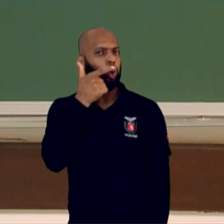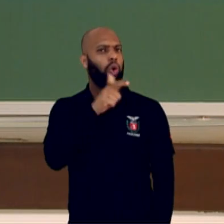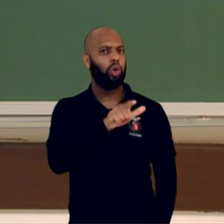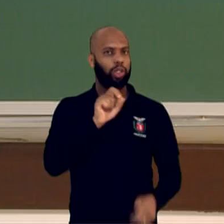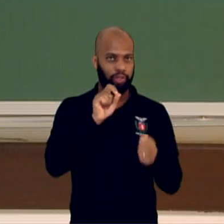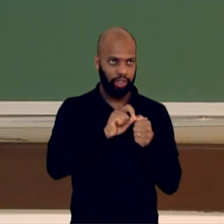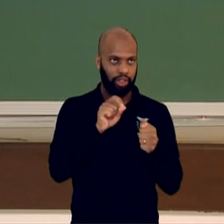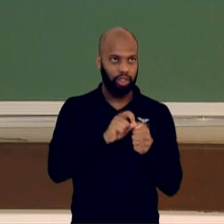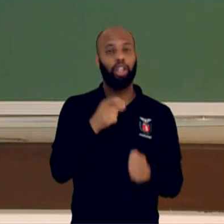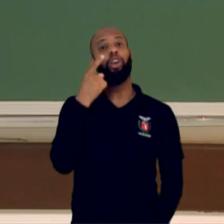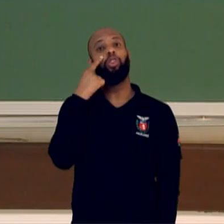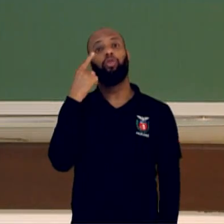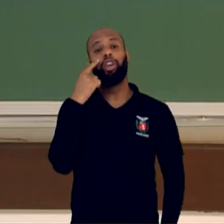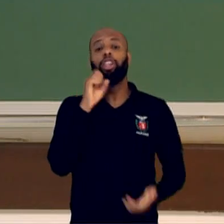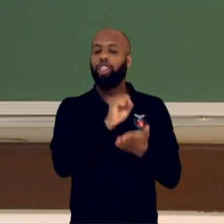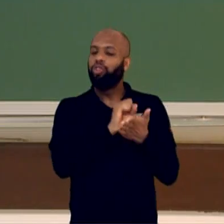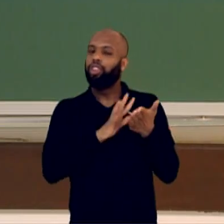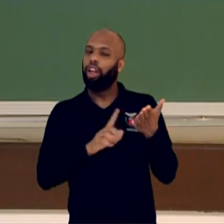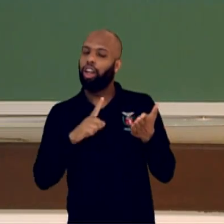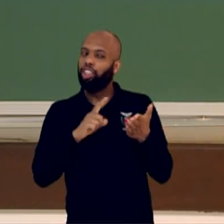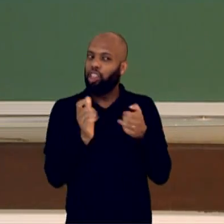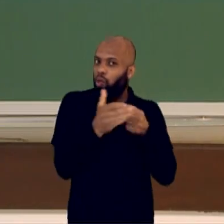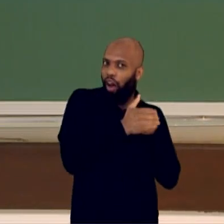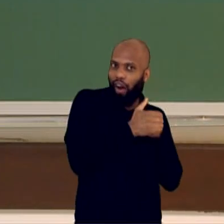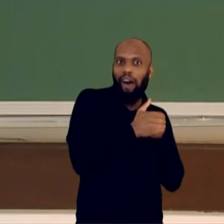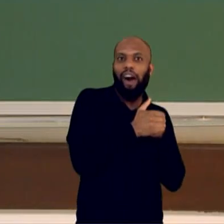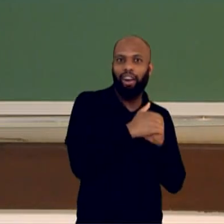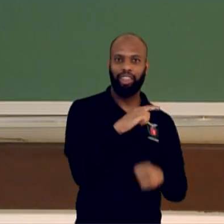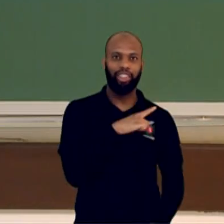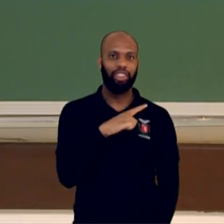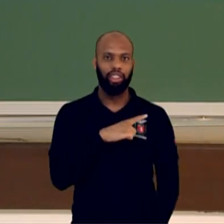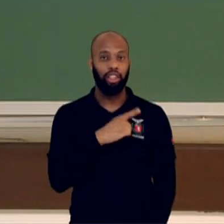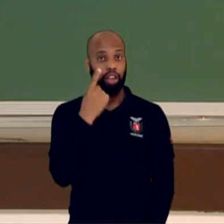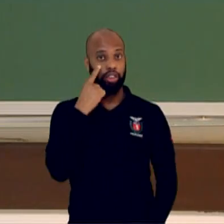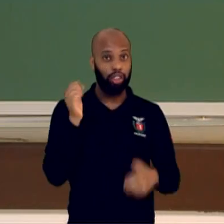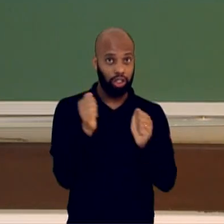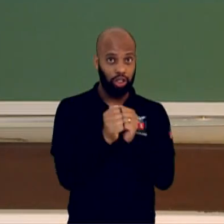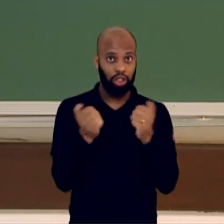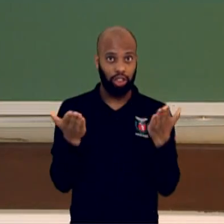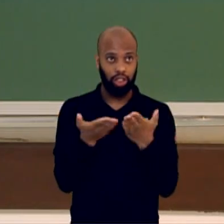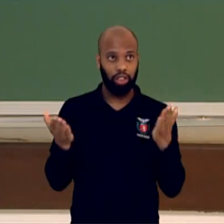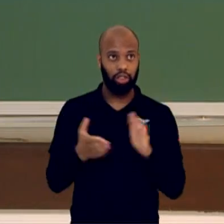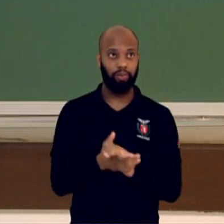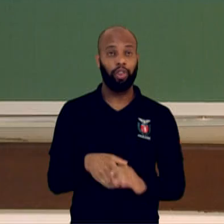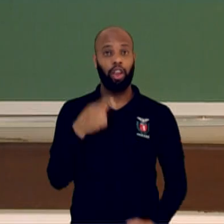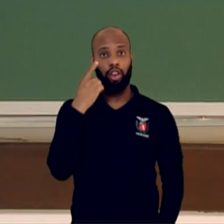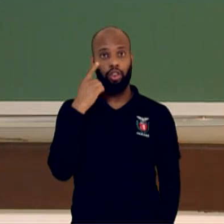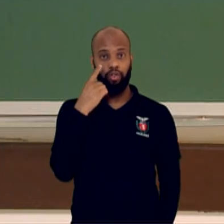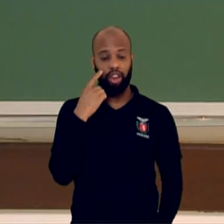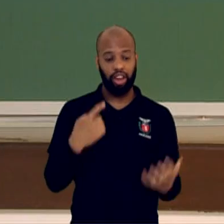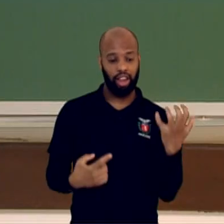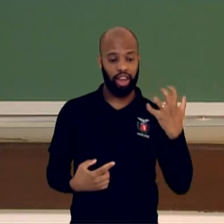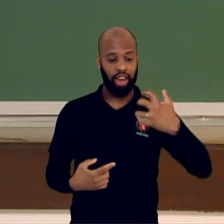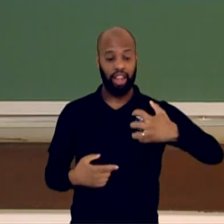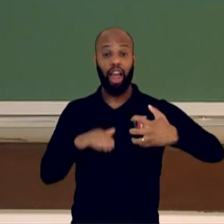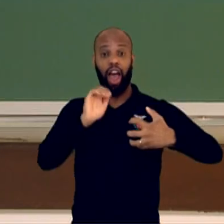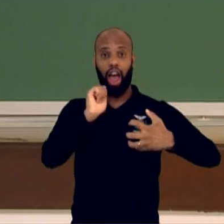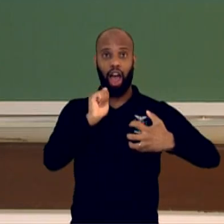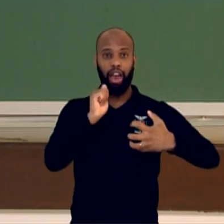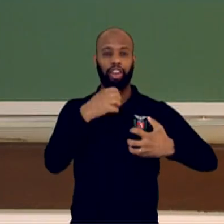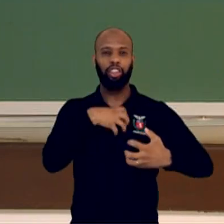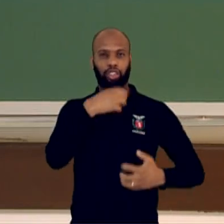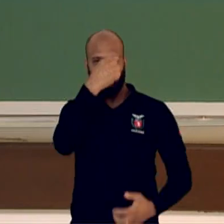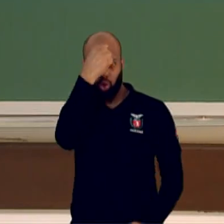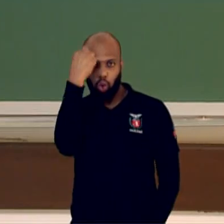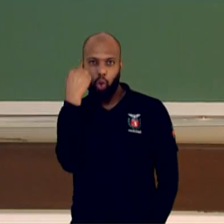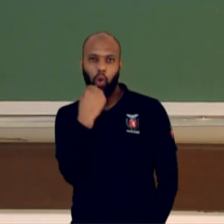Conseguiram? Esse exercício tinha uma pegadinha, tá? Então, vamos ver ele aqui junto. Primeiro, a engrenagem A está indo no sentido horário. Só